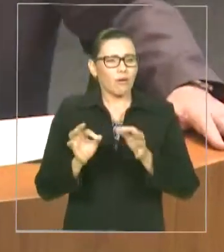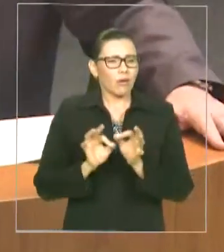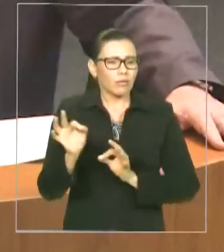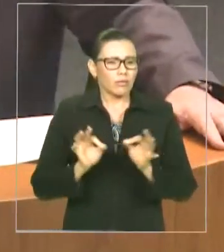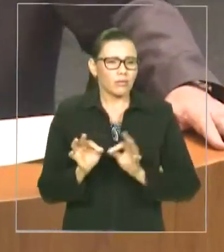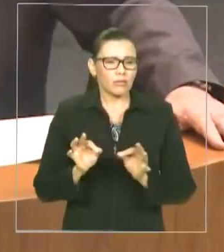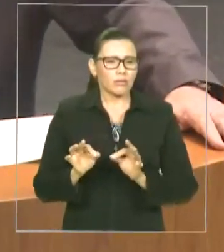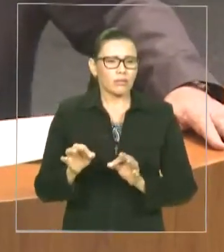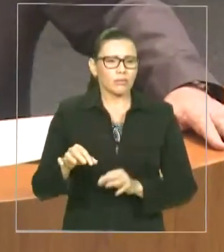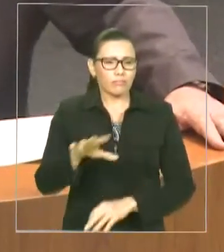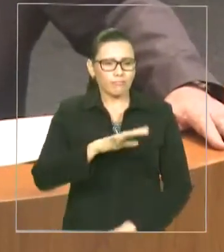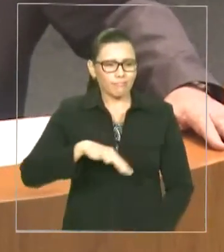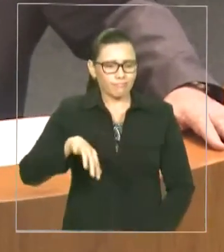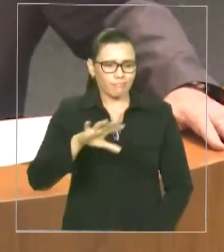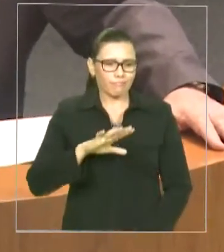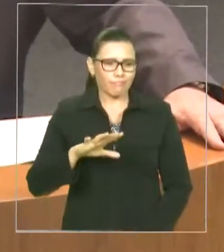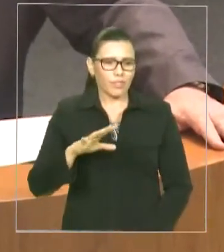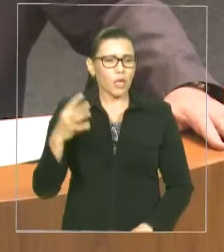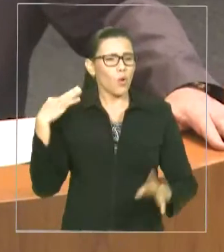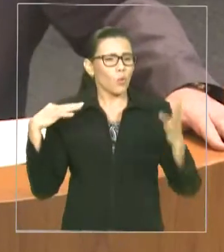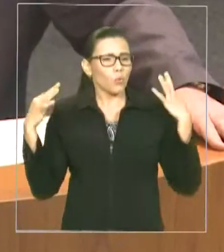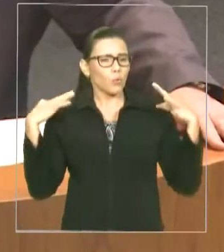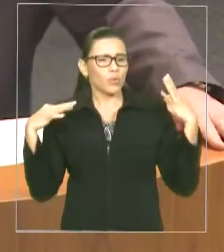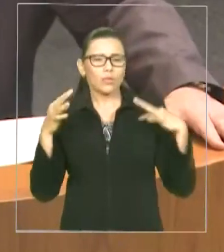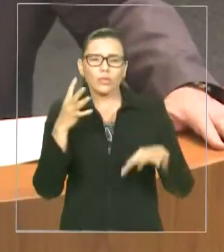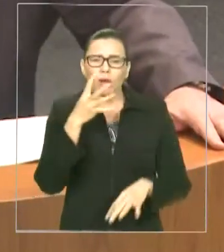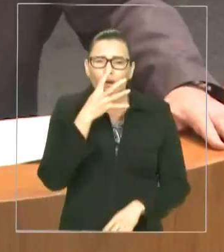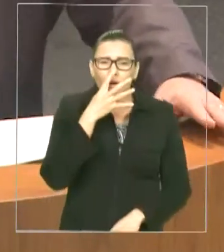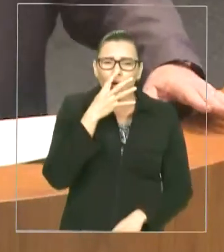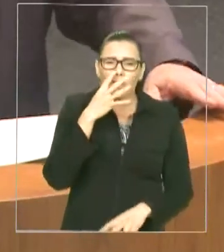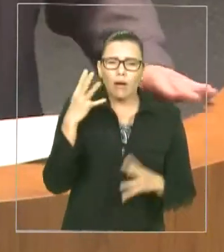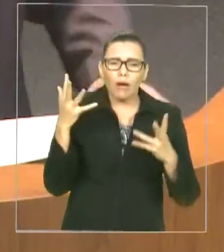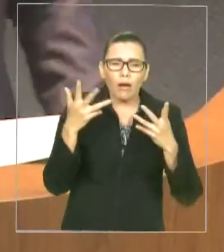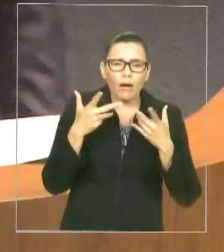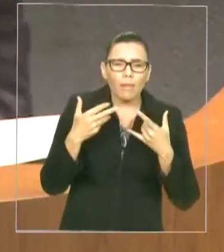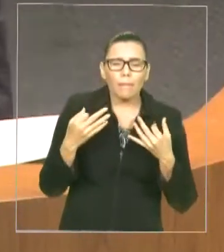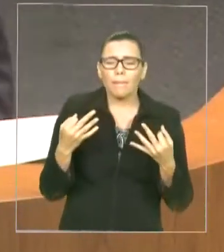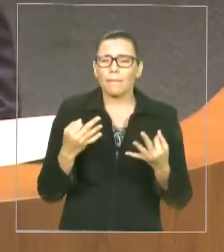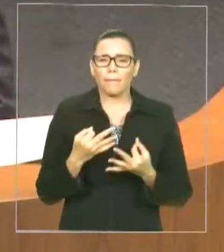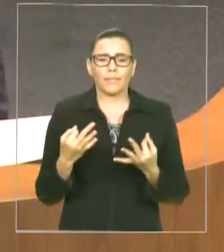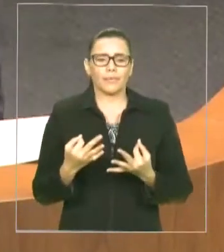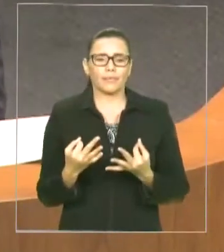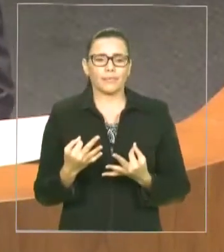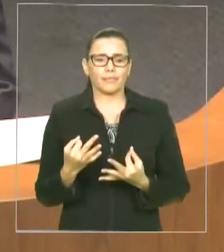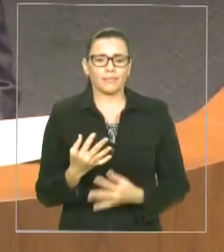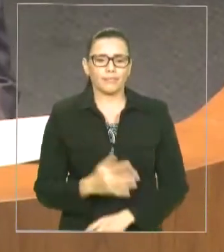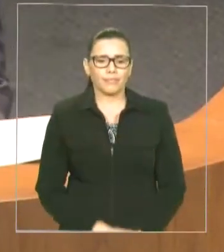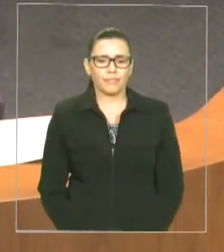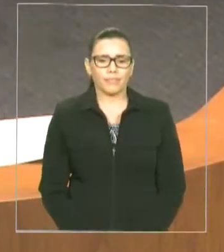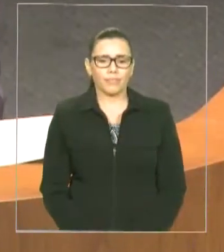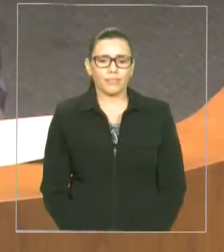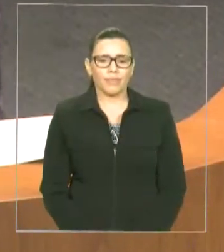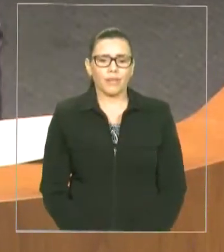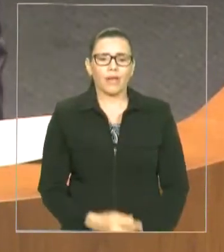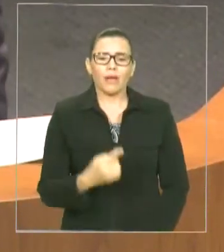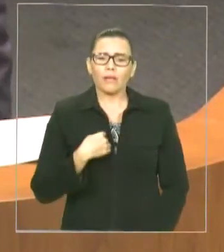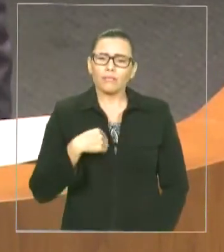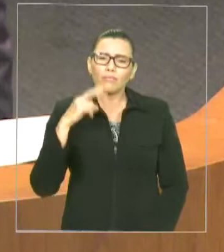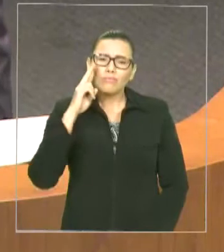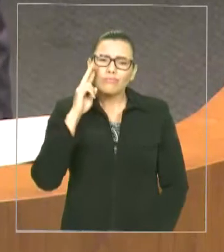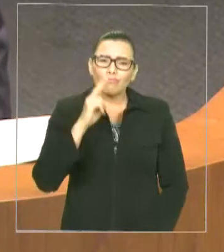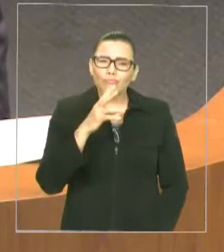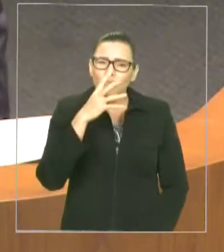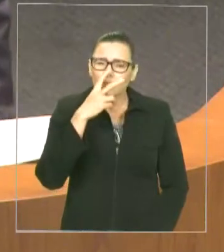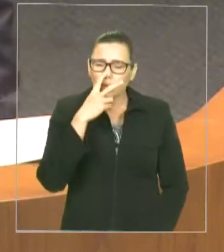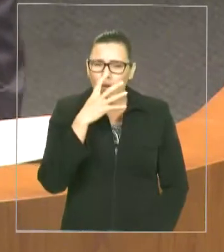histórico. Eu nunca mais tinha visto tanta gente naquele pedaço